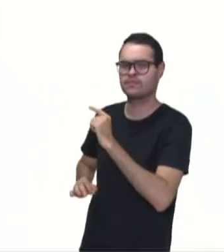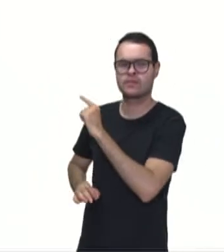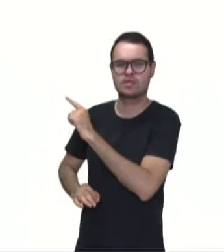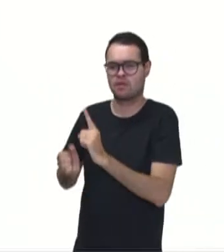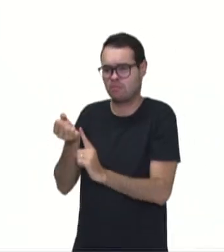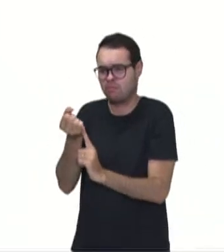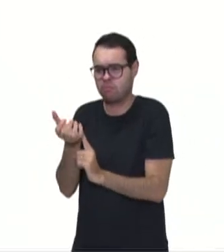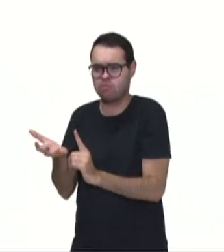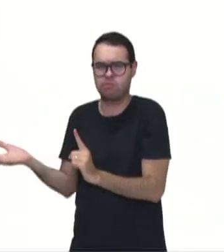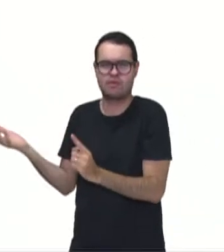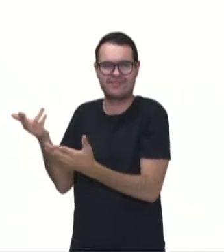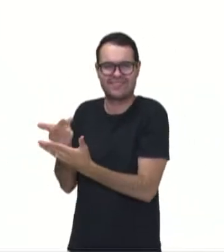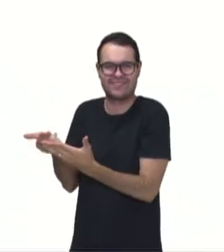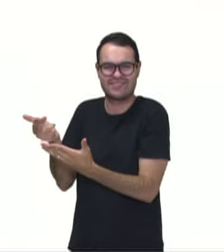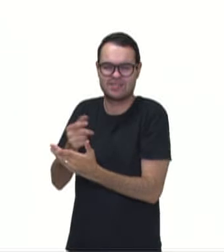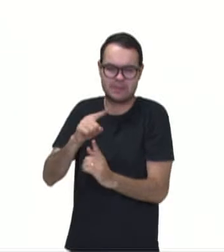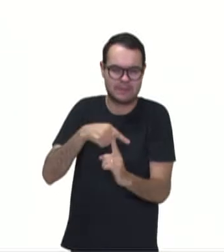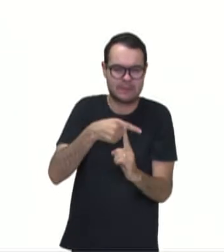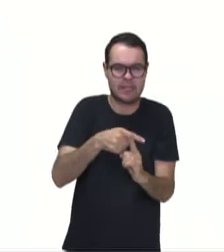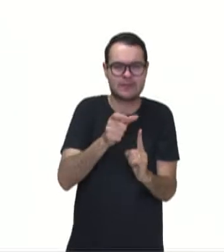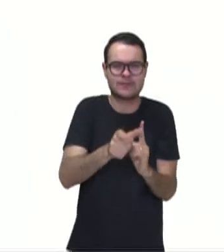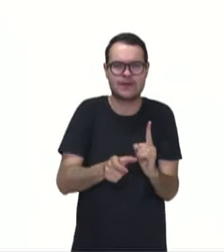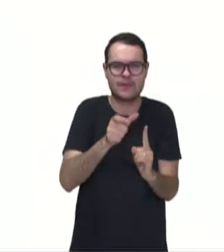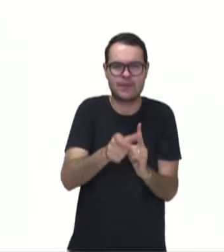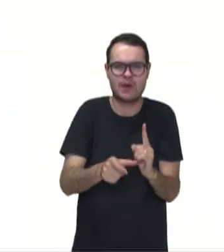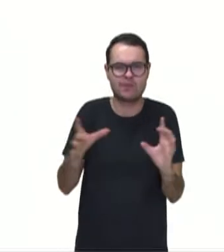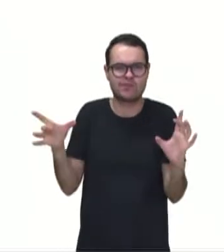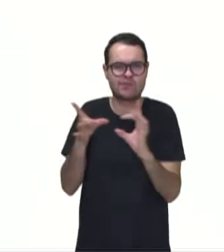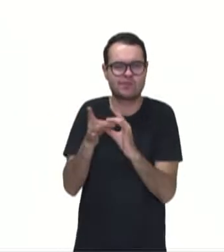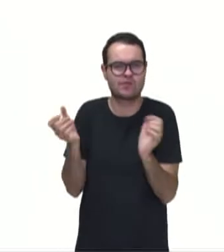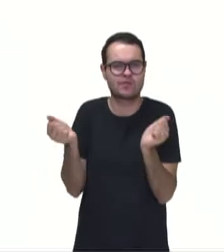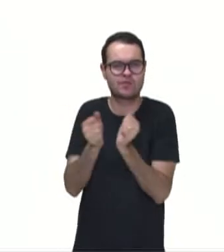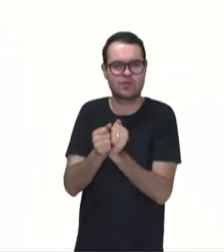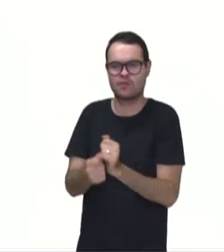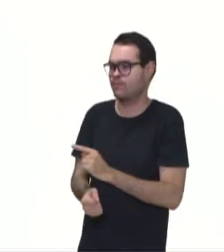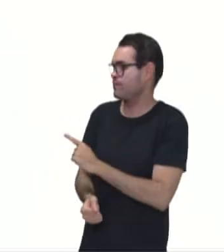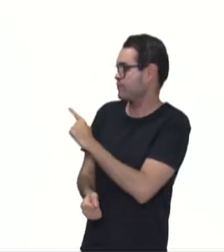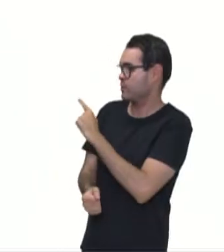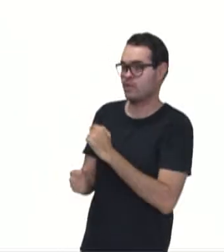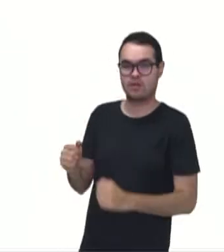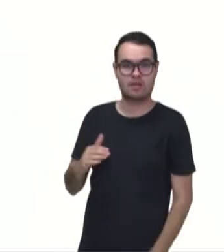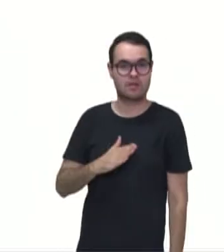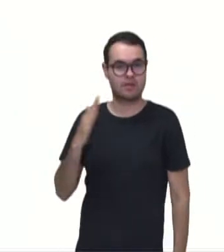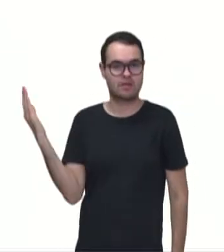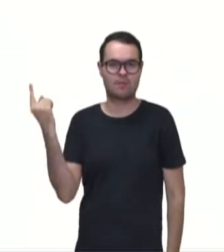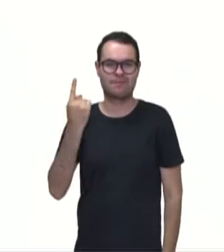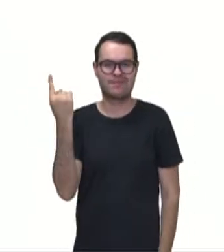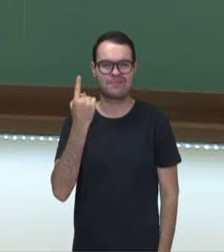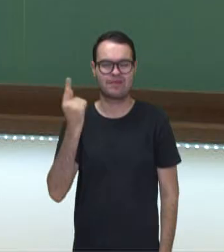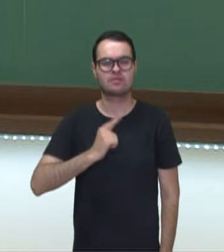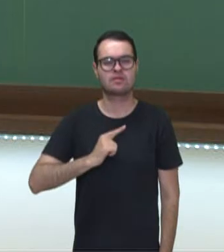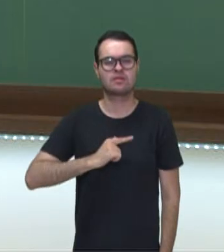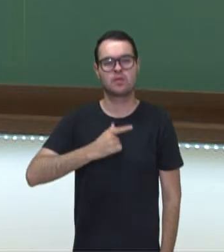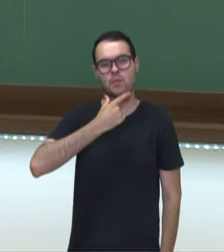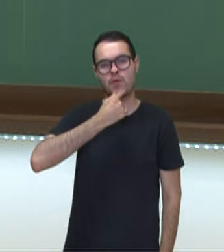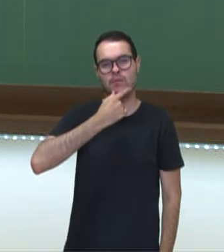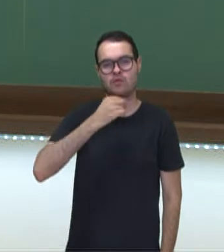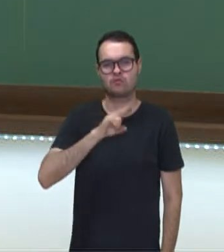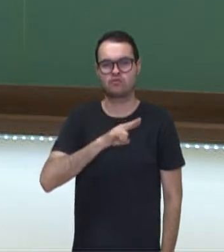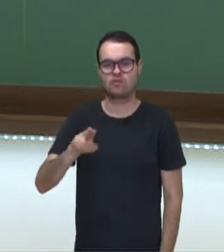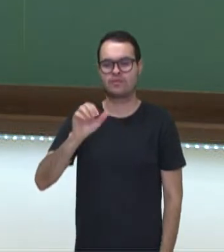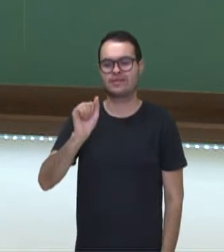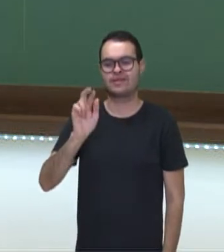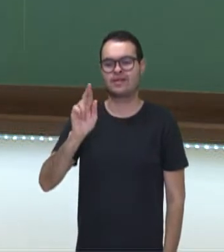verbal se articulam, se complementam. Leiam comigo. À esquerda, no primeiro quadrinho, você tem um personagem, o